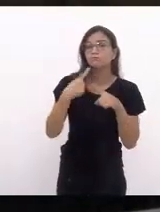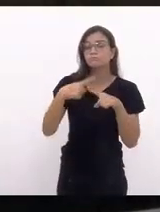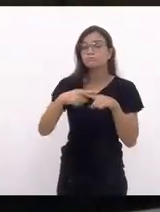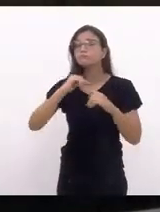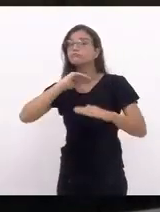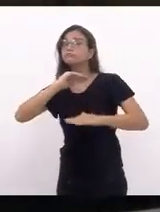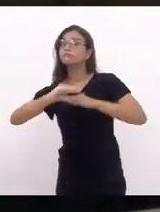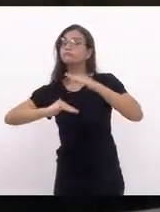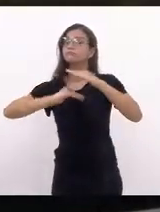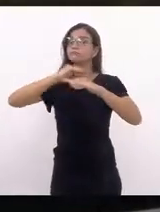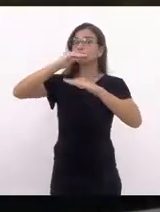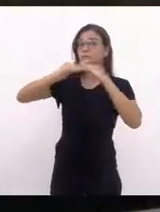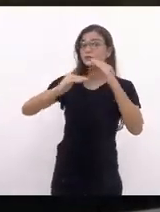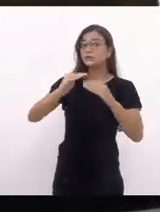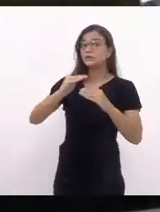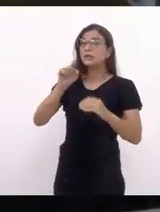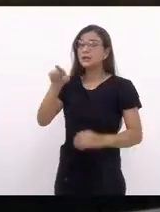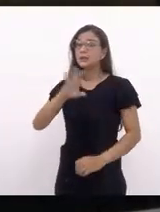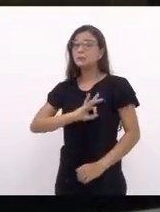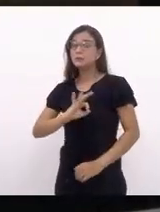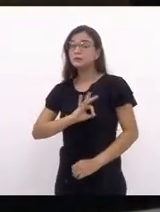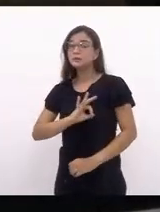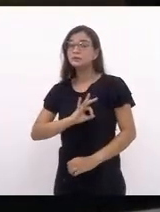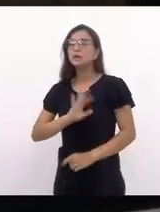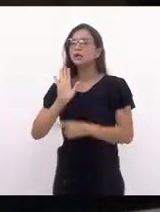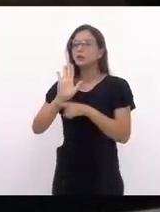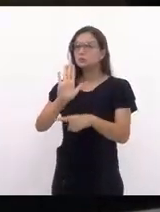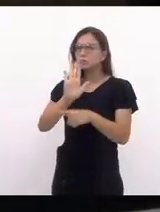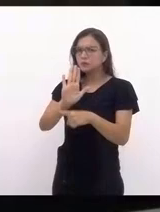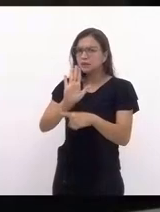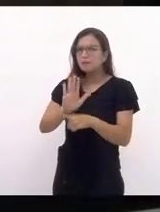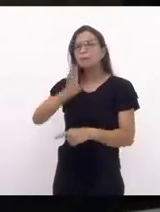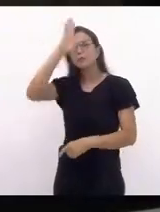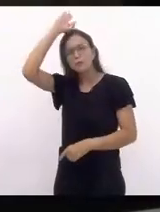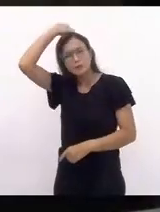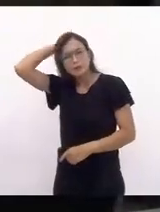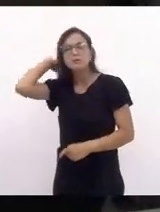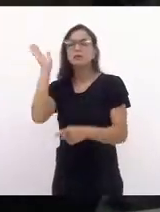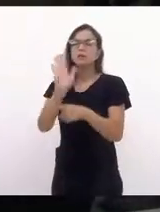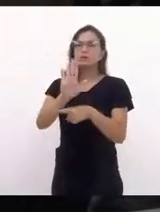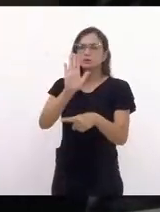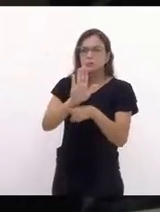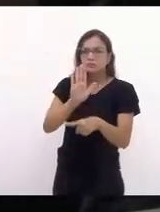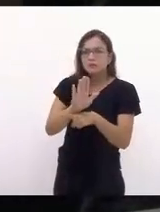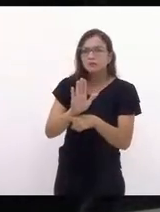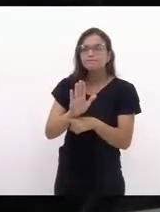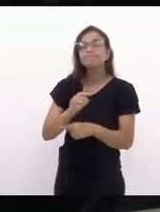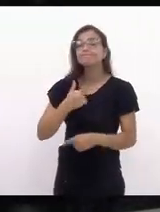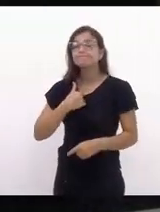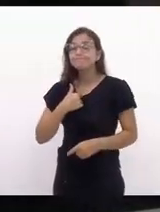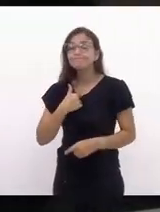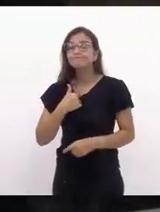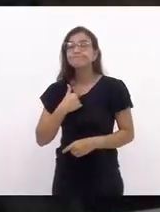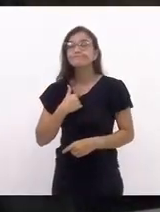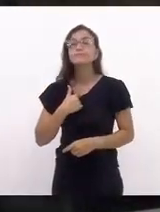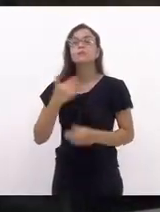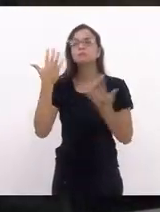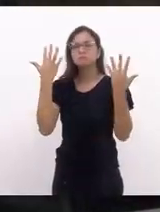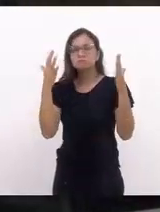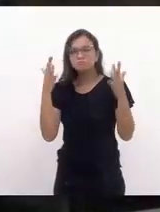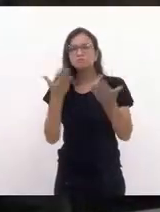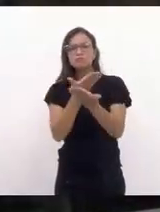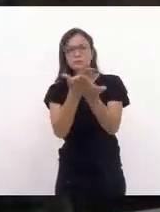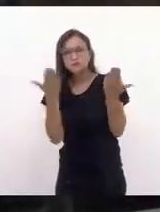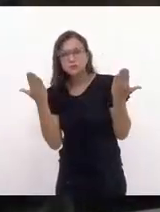em ajudar a polícia militar e ajudar o bombeiro ajudar os militares é queria parabenizar os senhores os